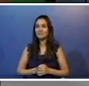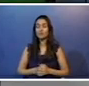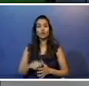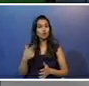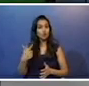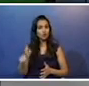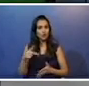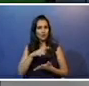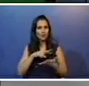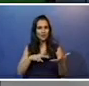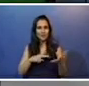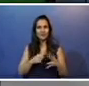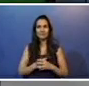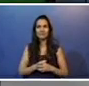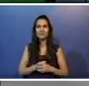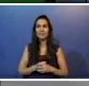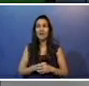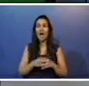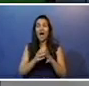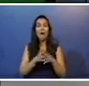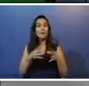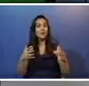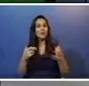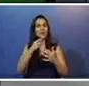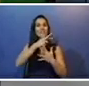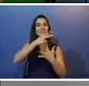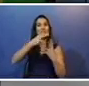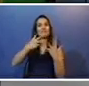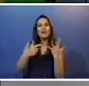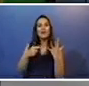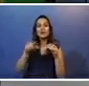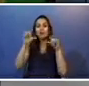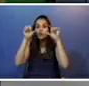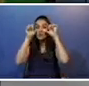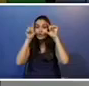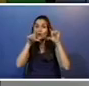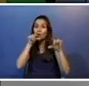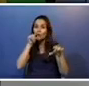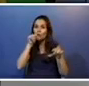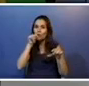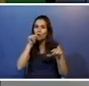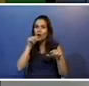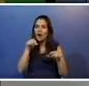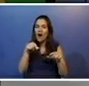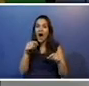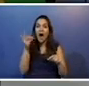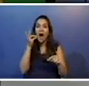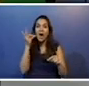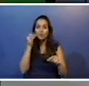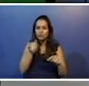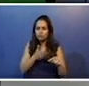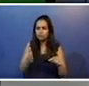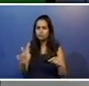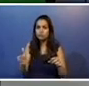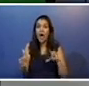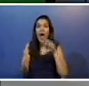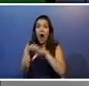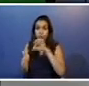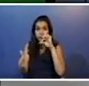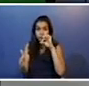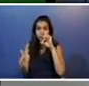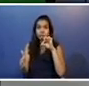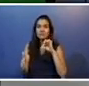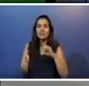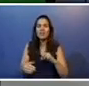informação. A maioria das espécies de corujas é especialista na captura de roedores.